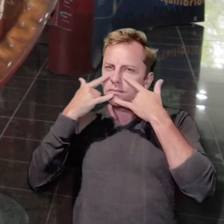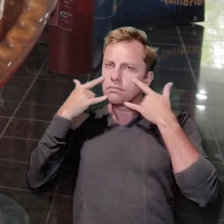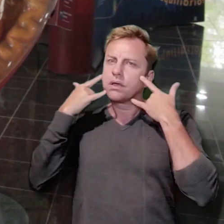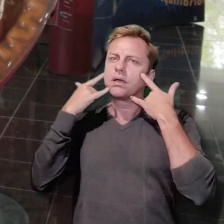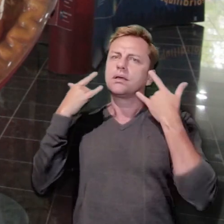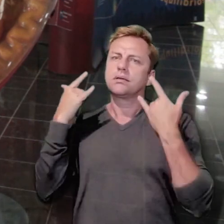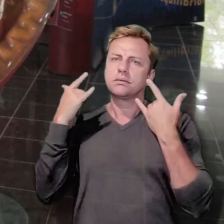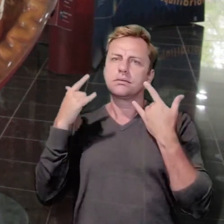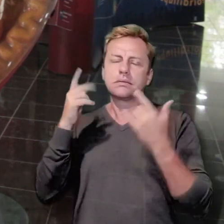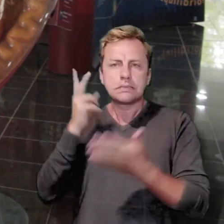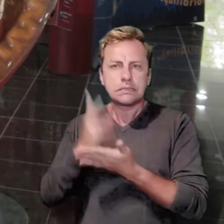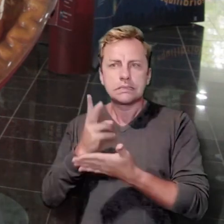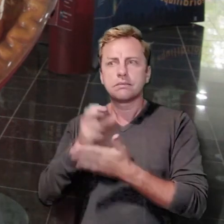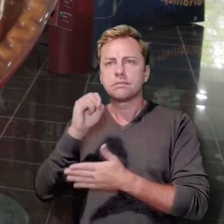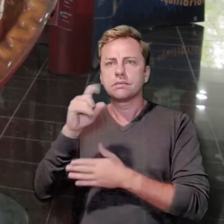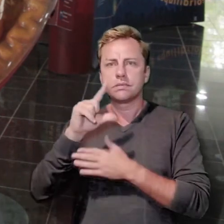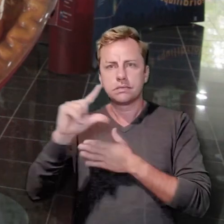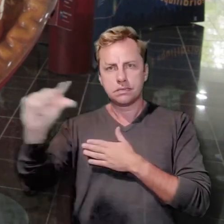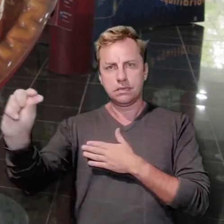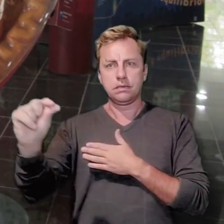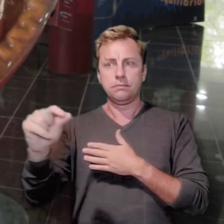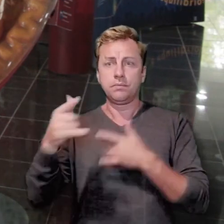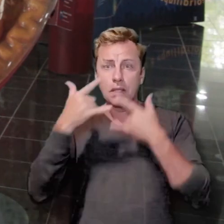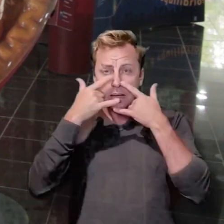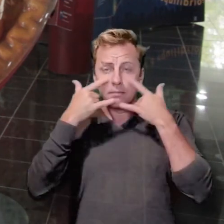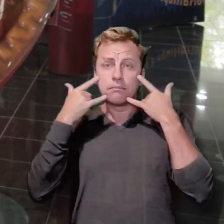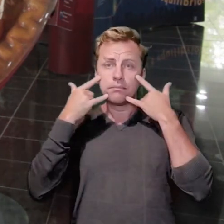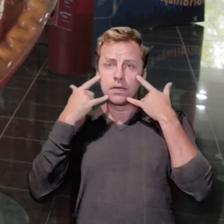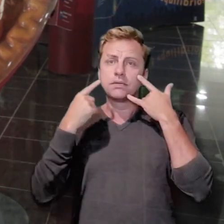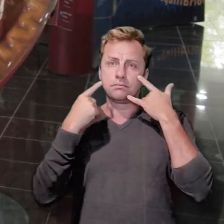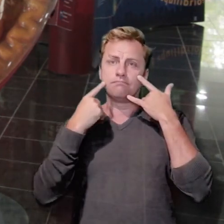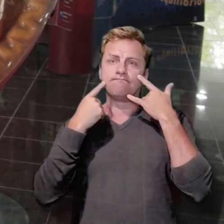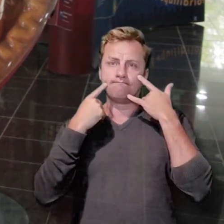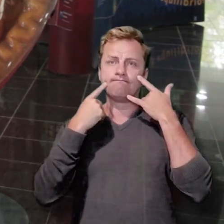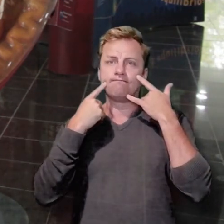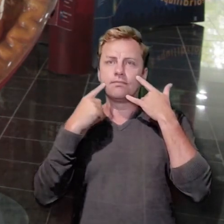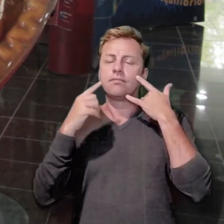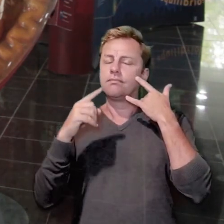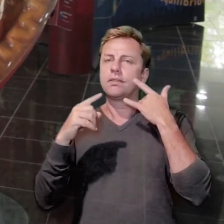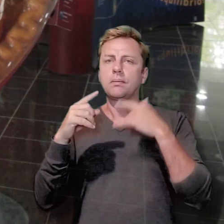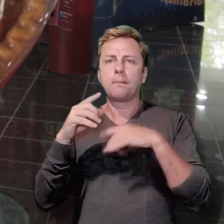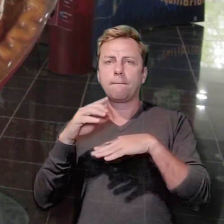a sua máscara sempre que precisar sair. A máscara